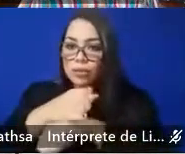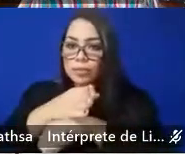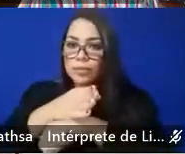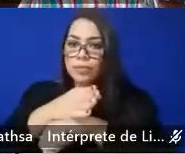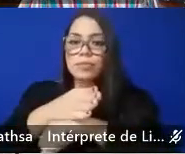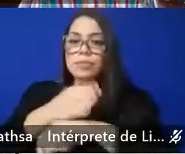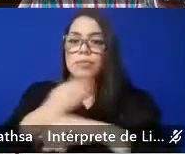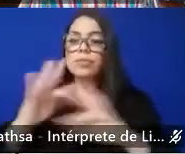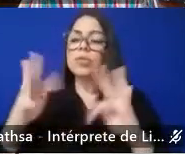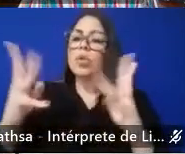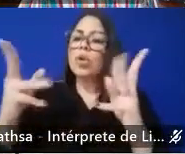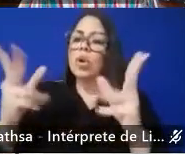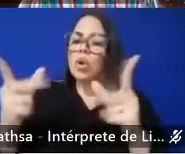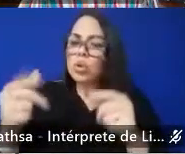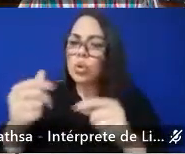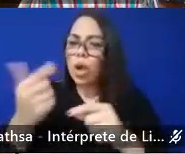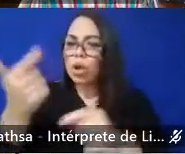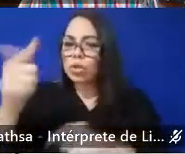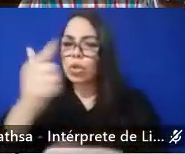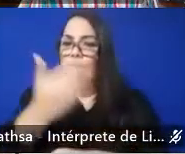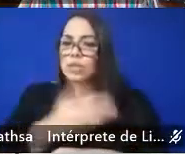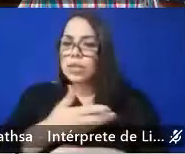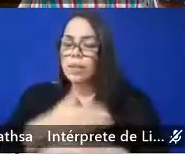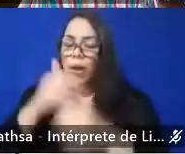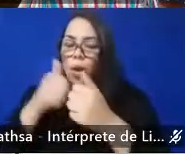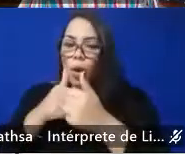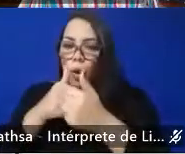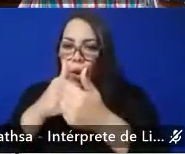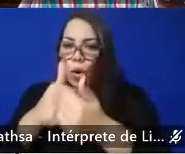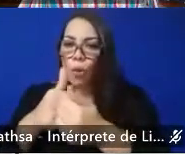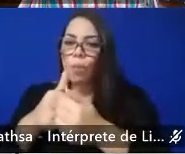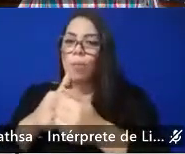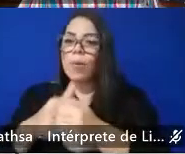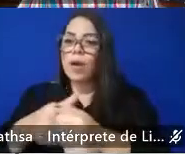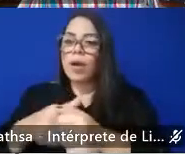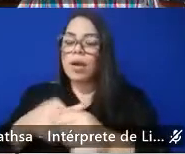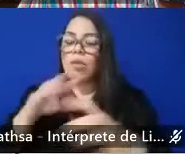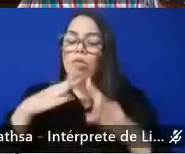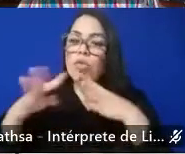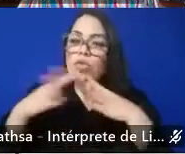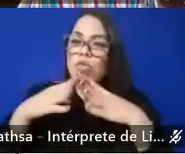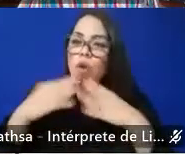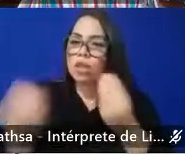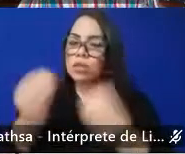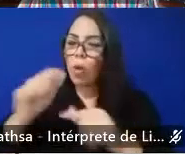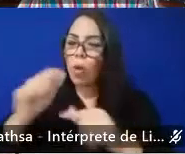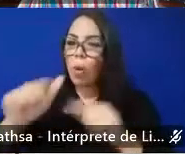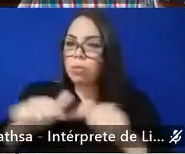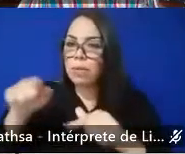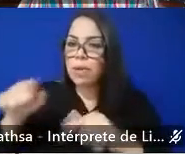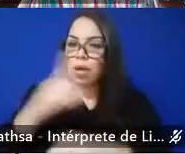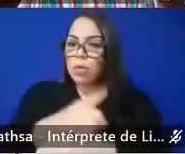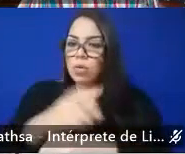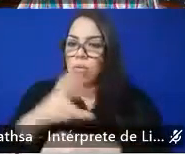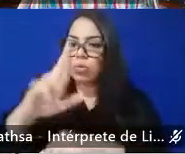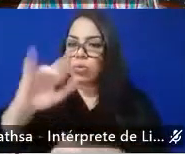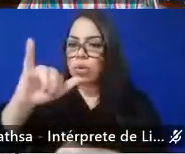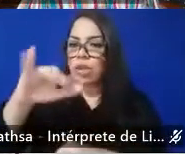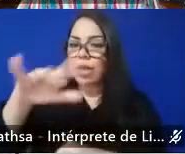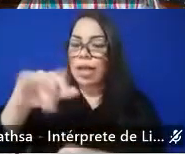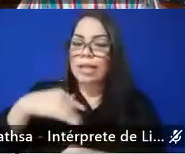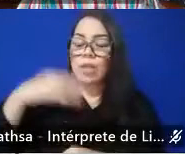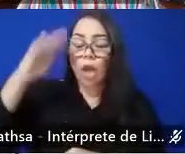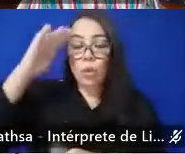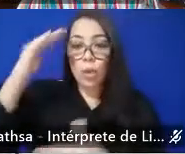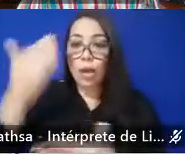te motivou a companhia reconhece o trabalho do tô Ricardo Martins eu tenho certeza Doutor Ricardo que a